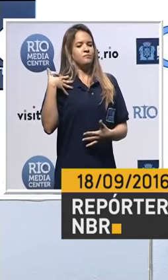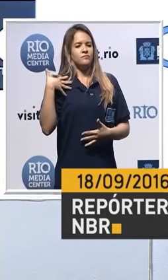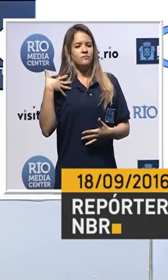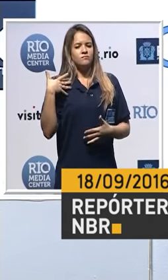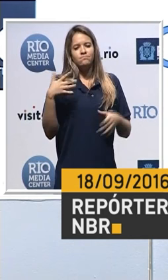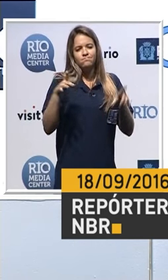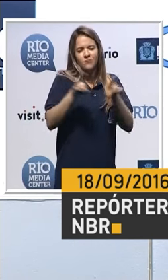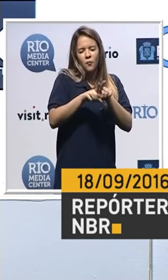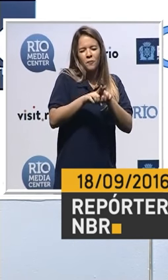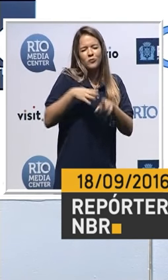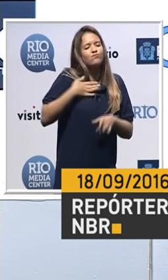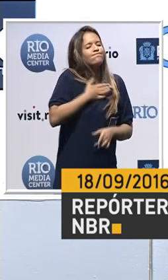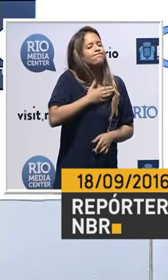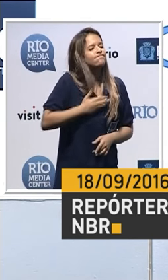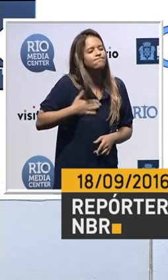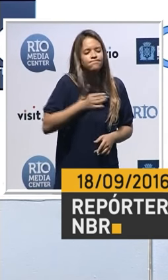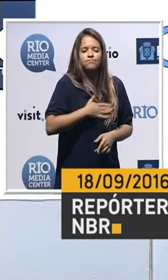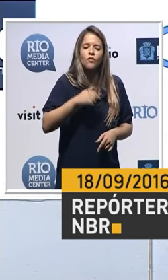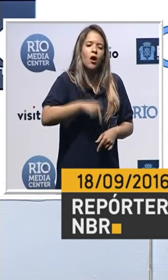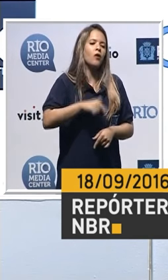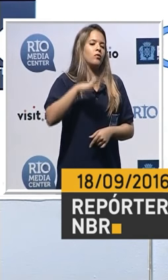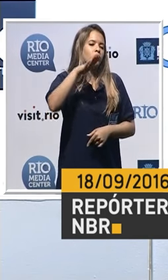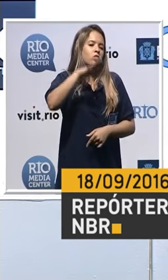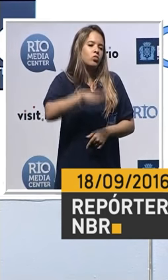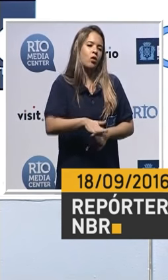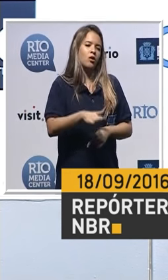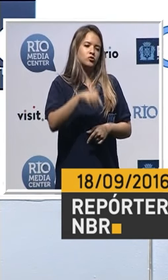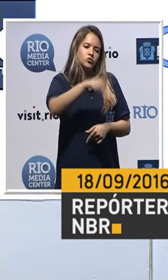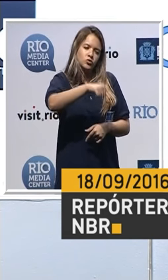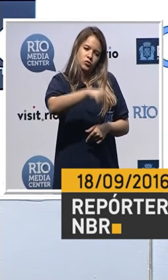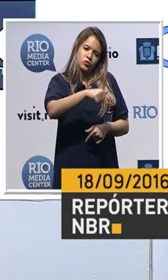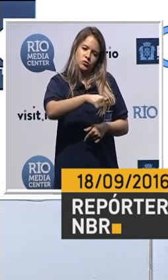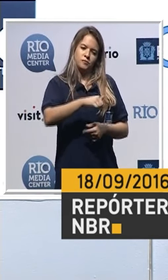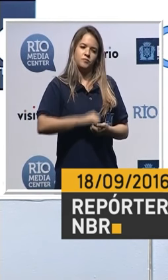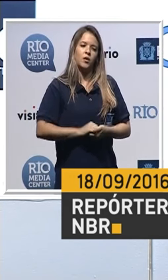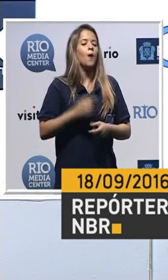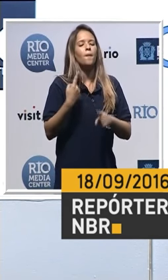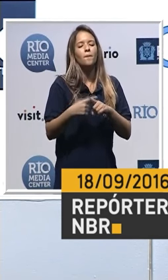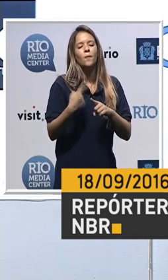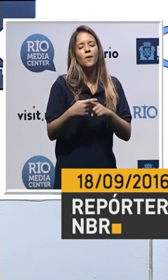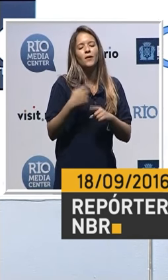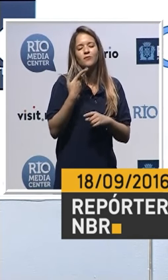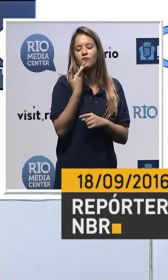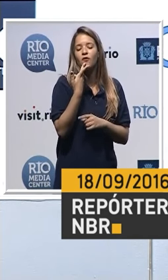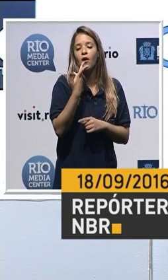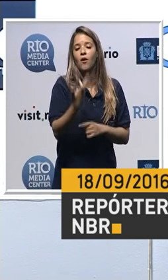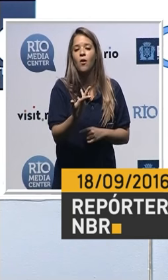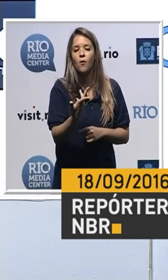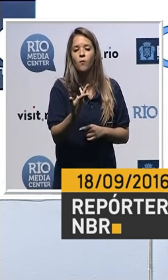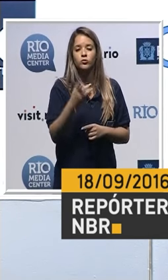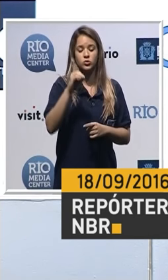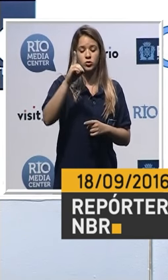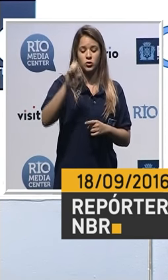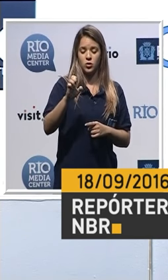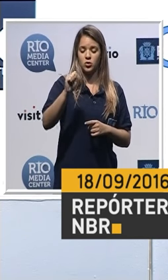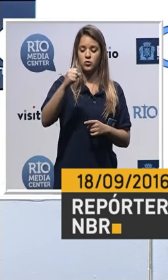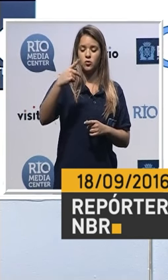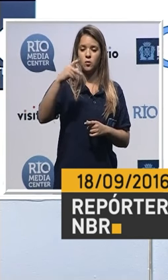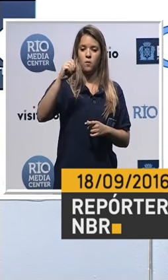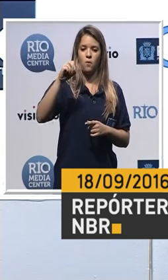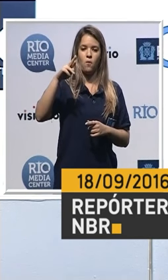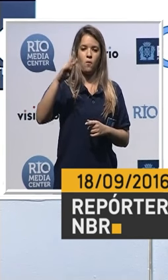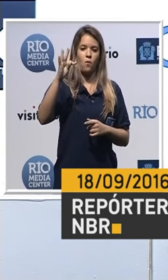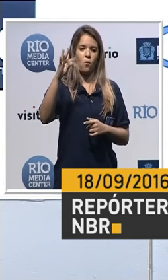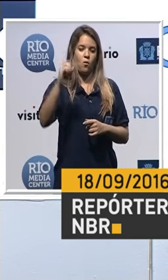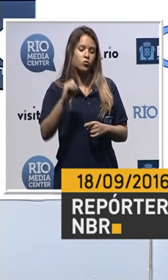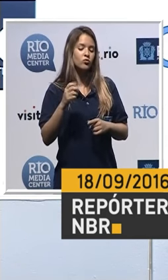agrada nessa tarde. Afinal de contas, quando nós falamos do paradesporto, nós falamos sobretudo de